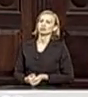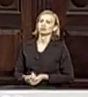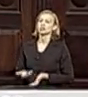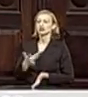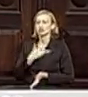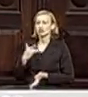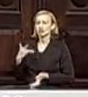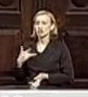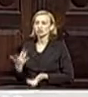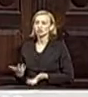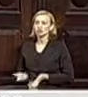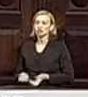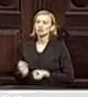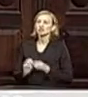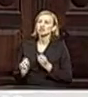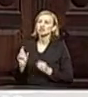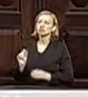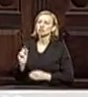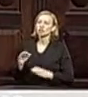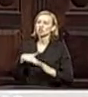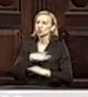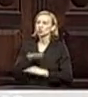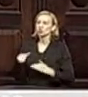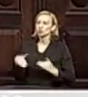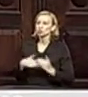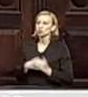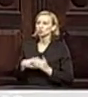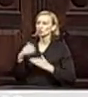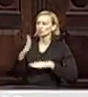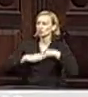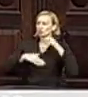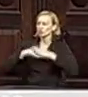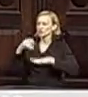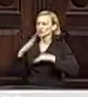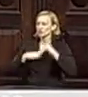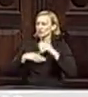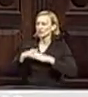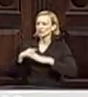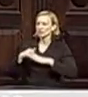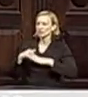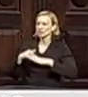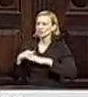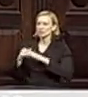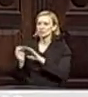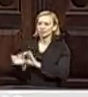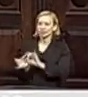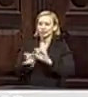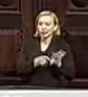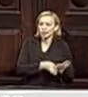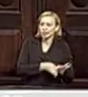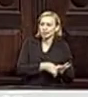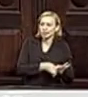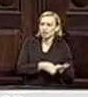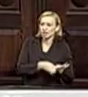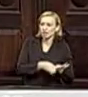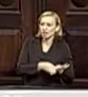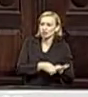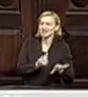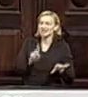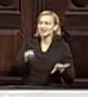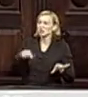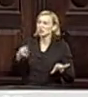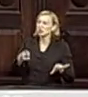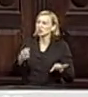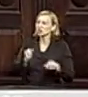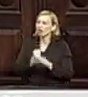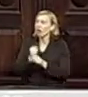Saúde, fazendo com que todos os servidores concursados vão sendo colocados numa geladeira. Depois de alguns anos com